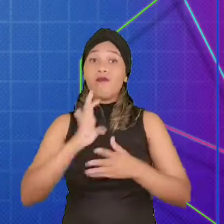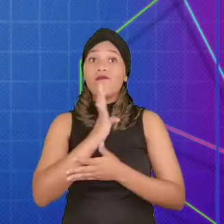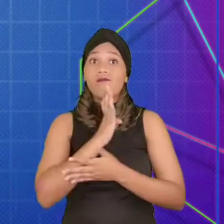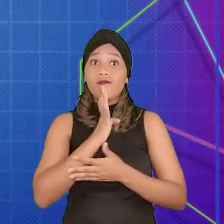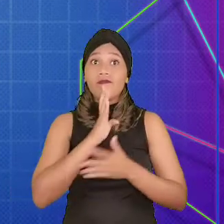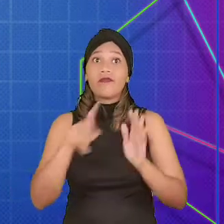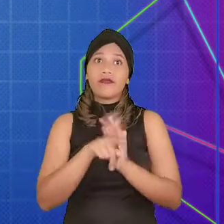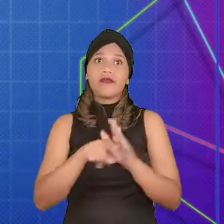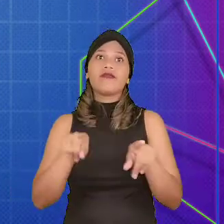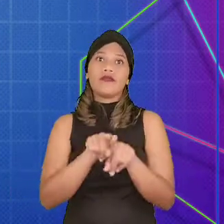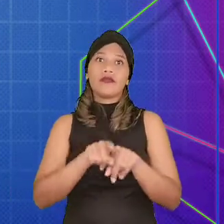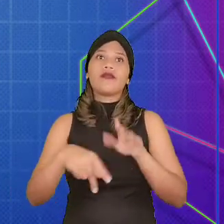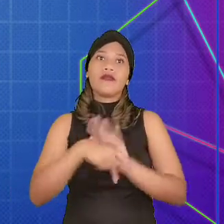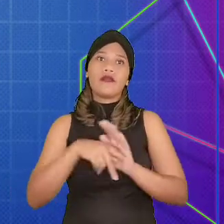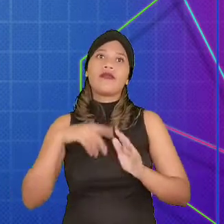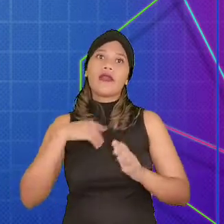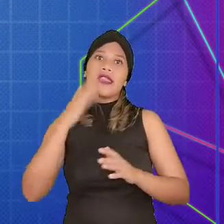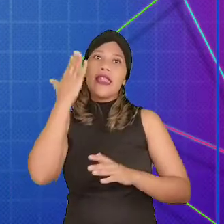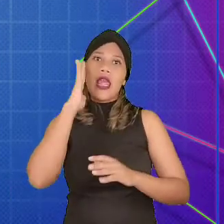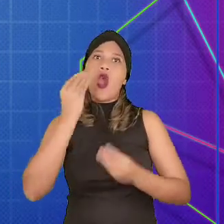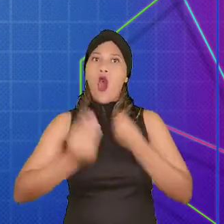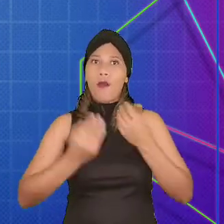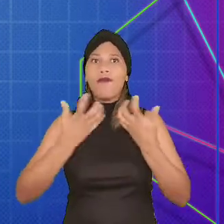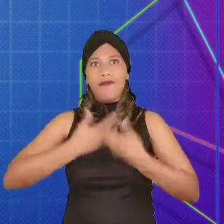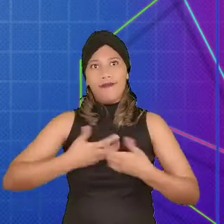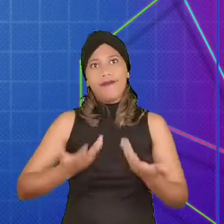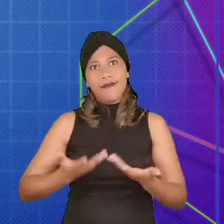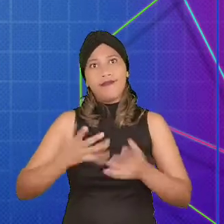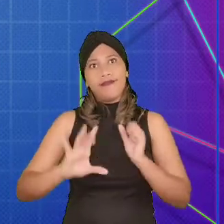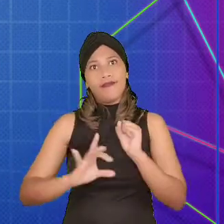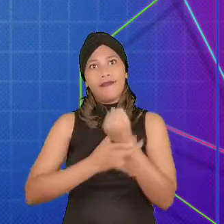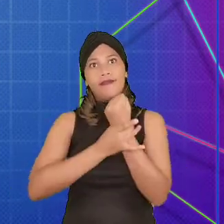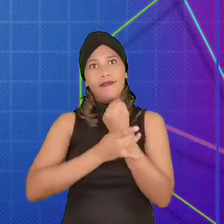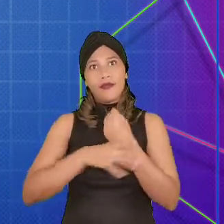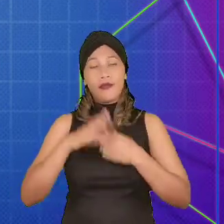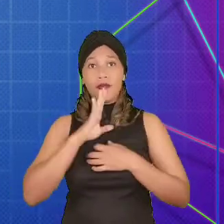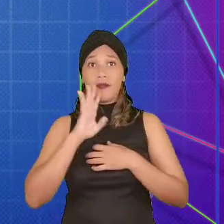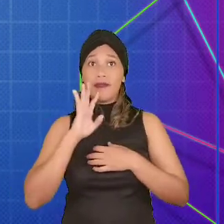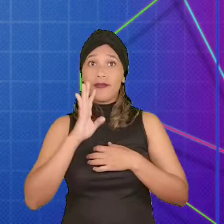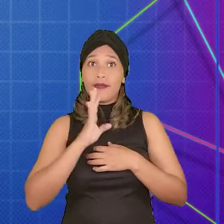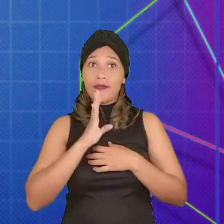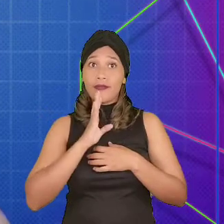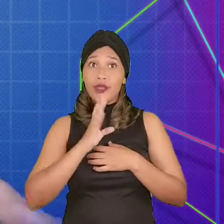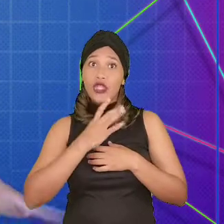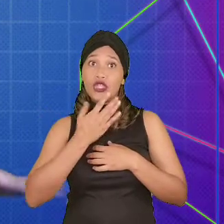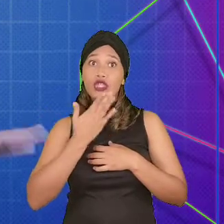independente da linguagem de programação, é necessário que a gente também conheça o funcionamento dessas fórmulas e